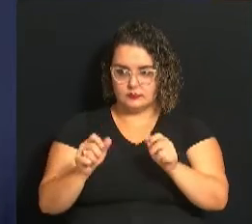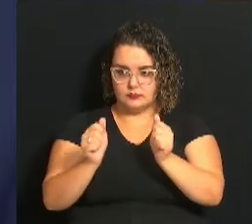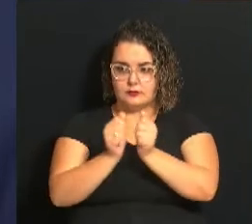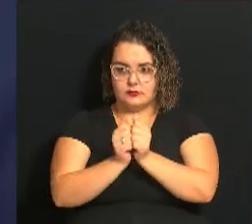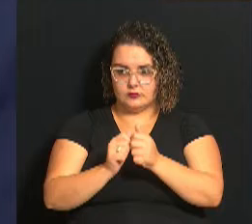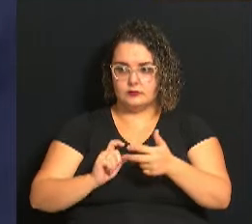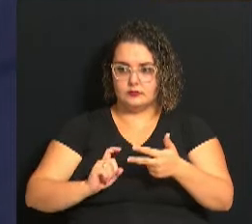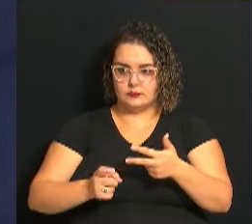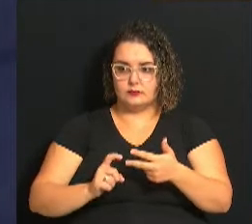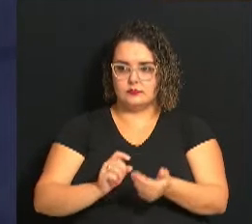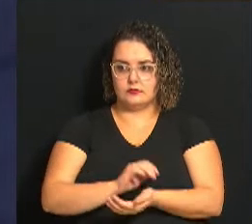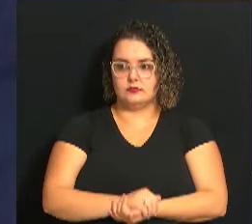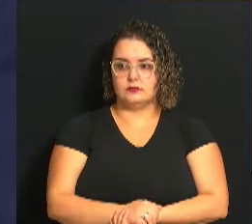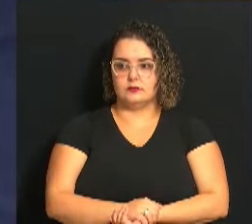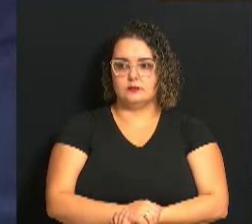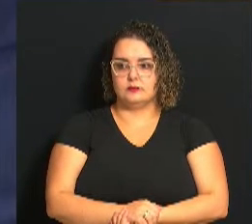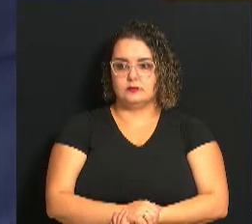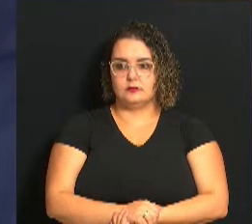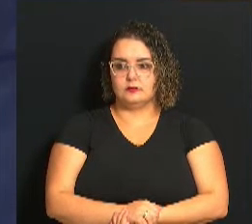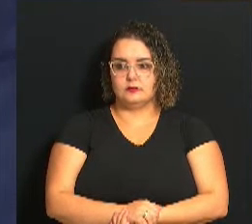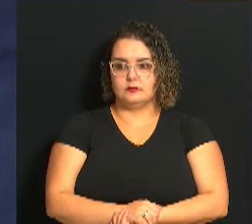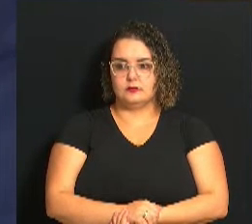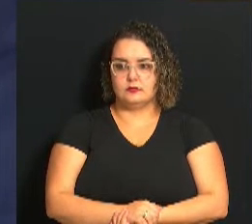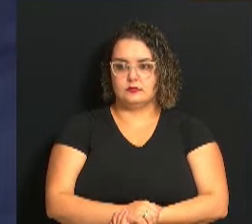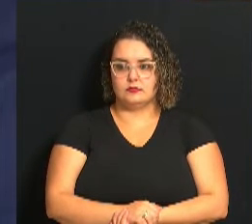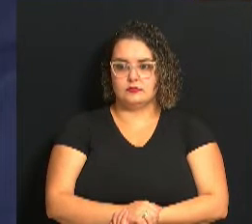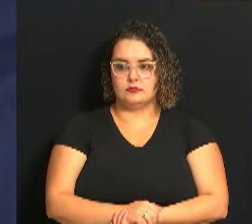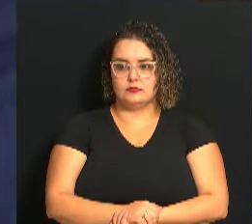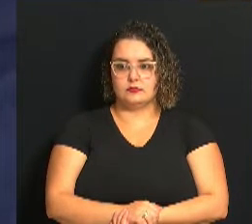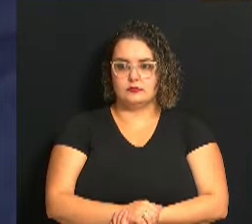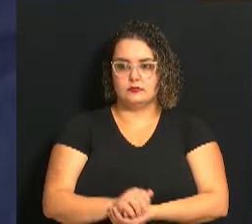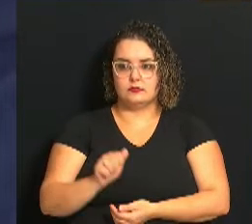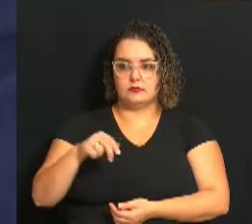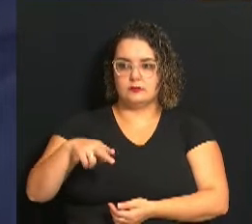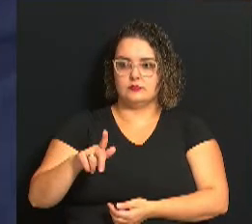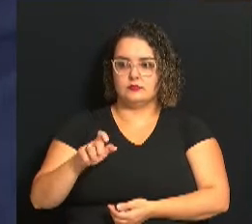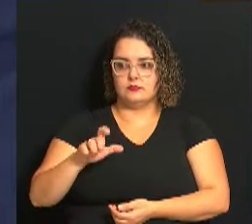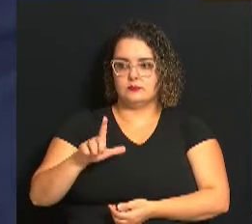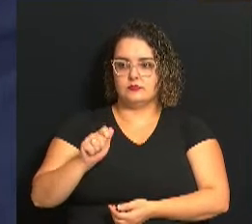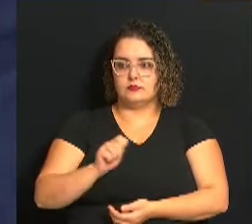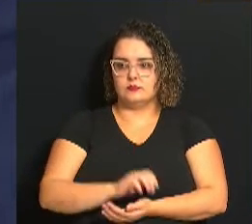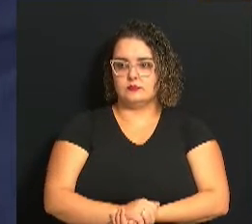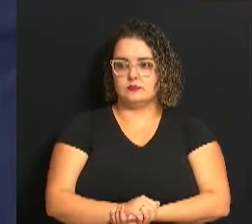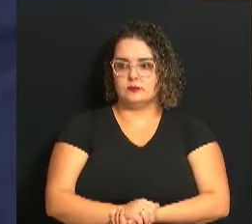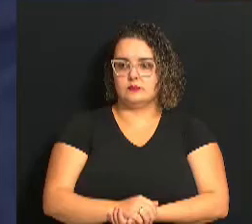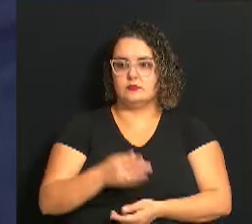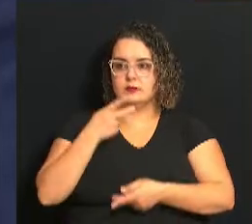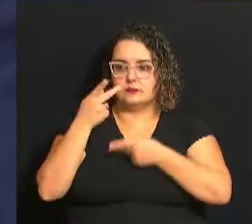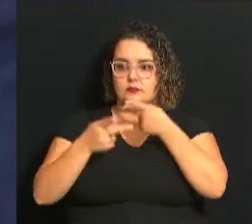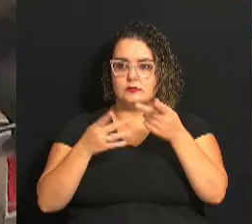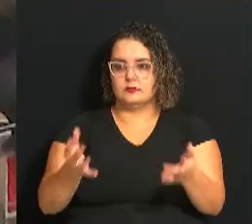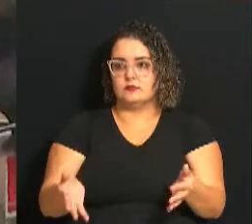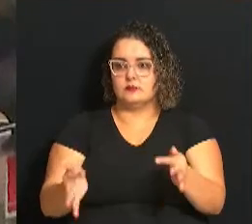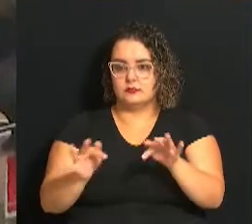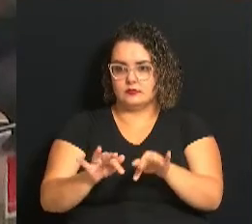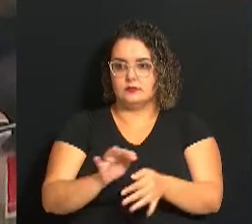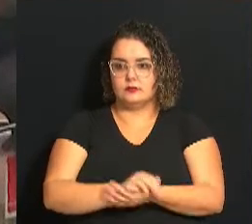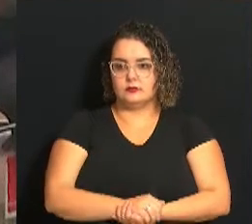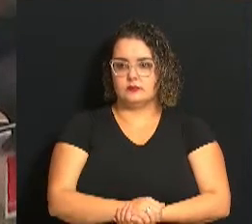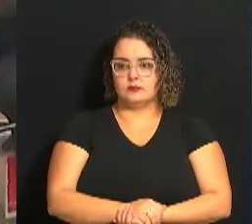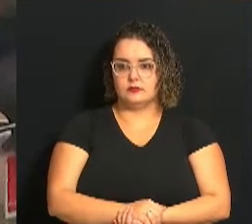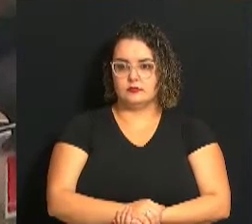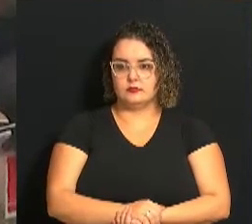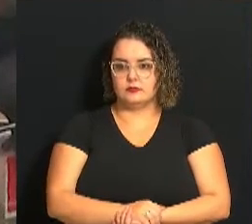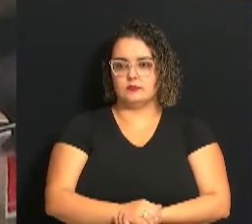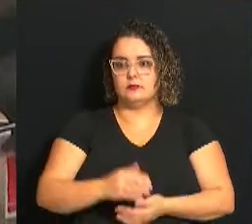Executivo, tá bom? Mas, enfim, gostaria de passar a palavra para a Ângela, para que possa fazer as suas considerações finais.